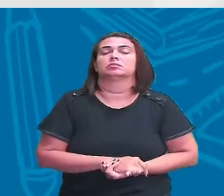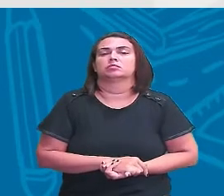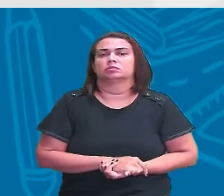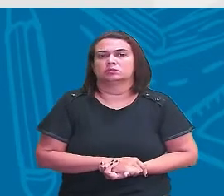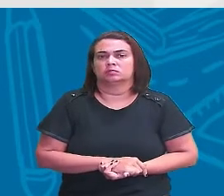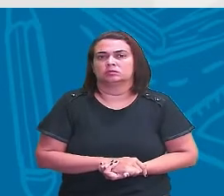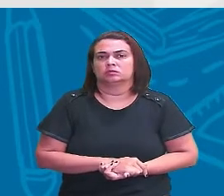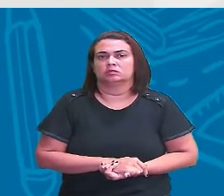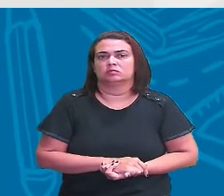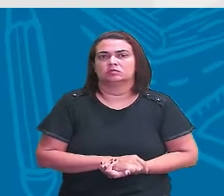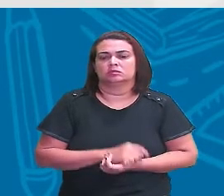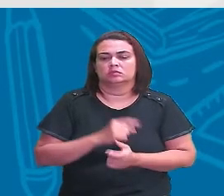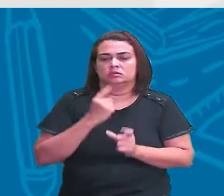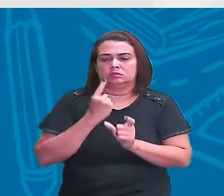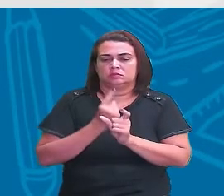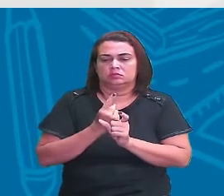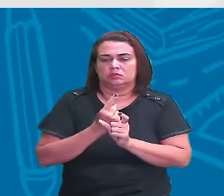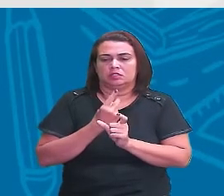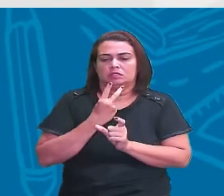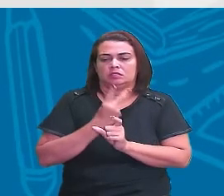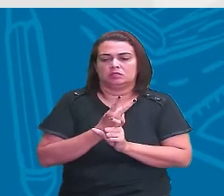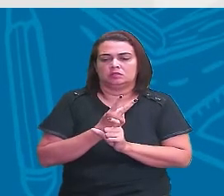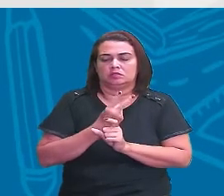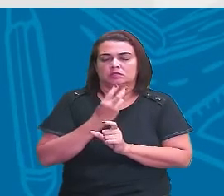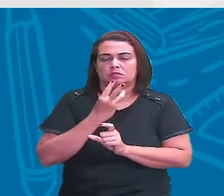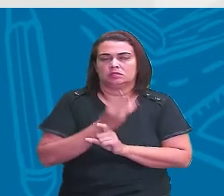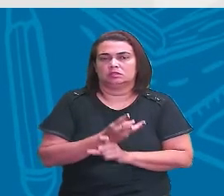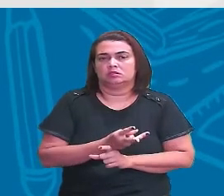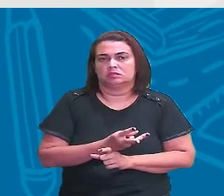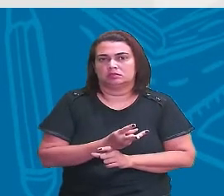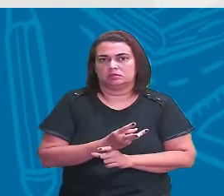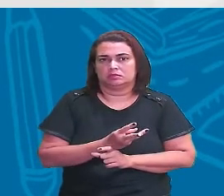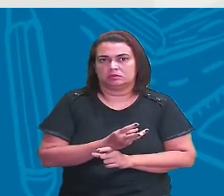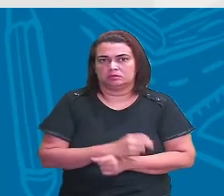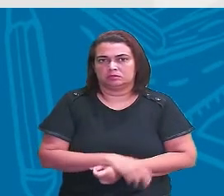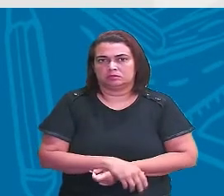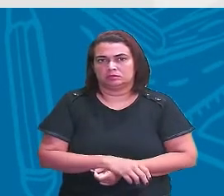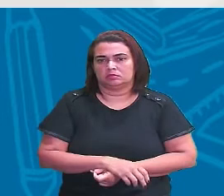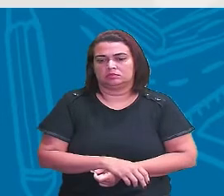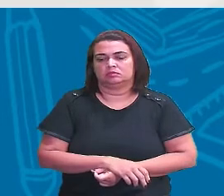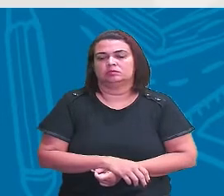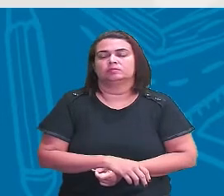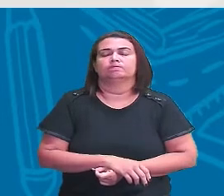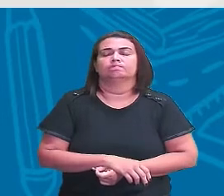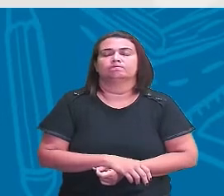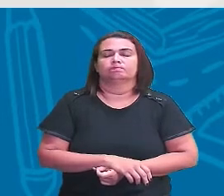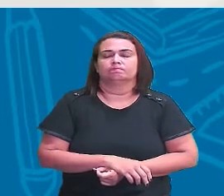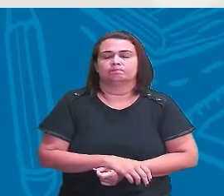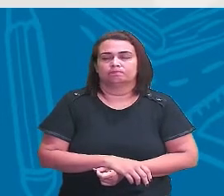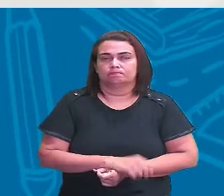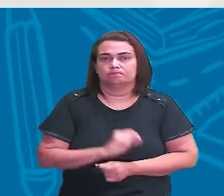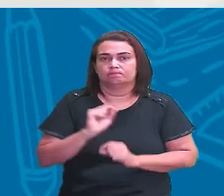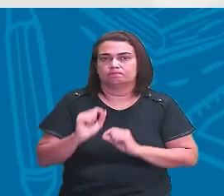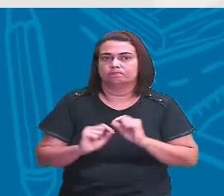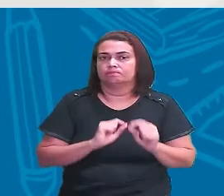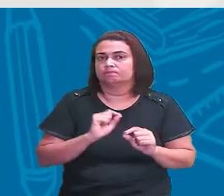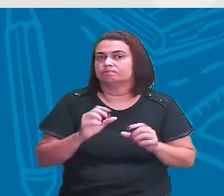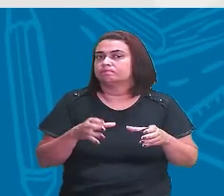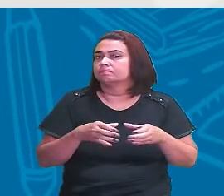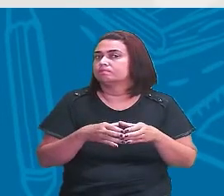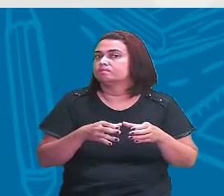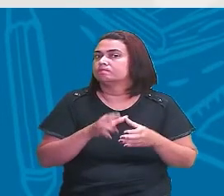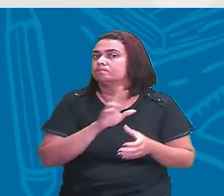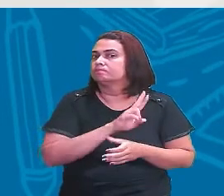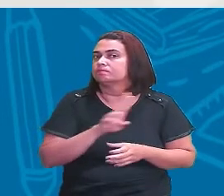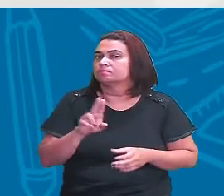não é? 1, 2, 3. A gente chama de